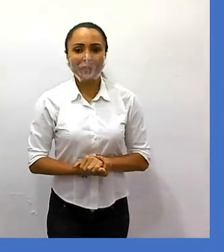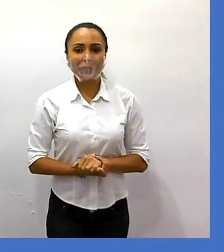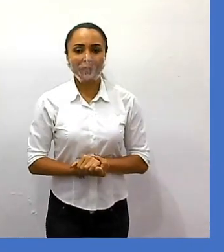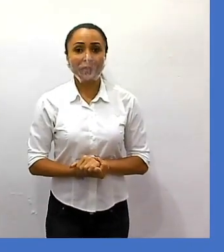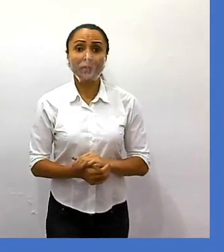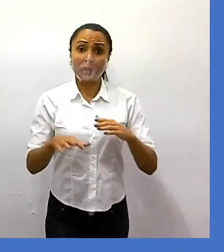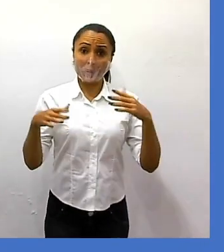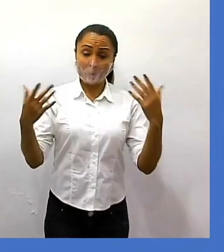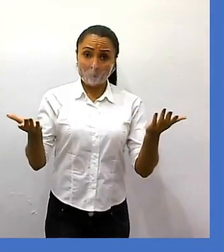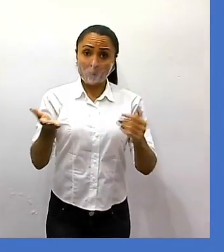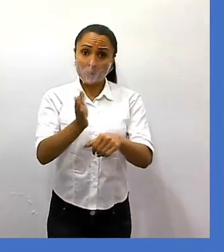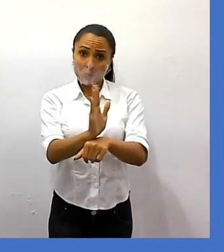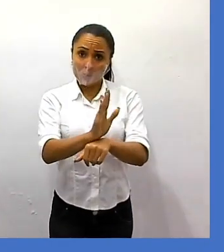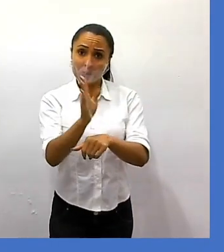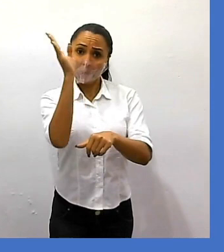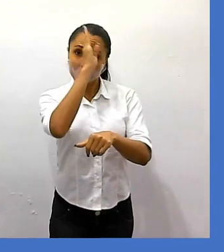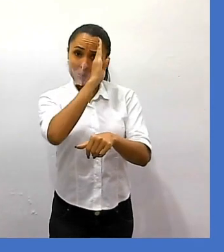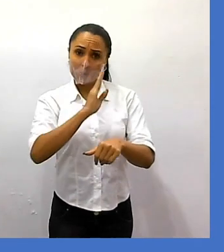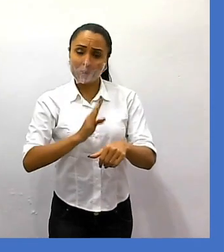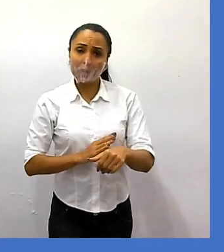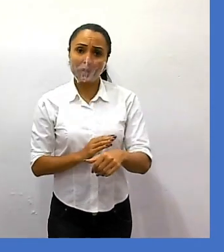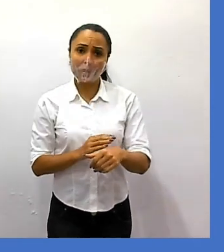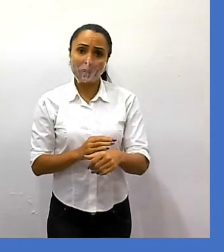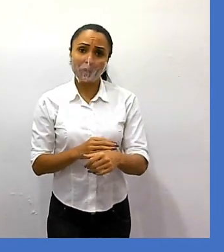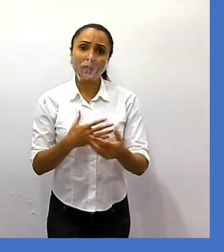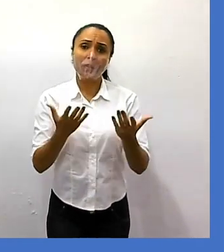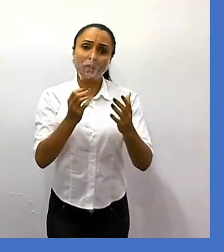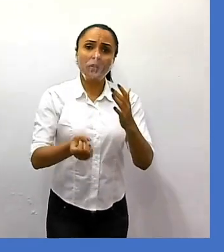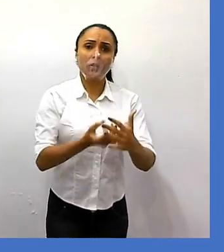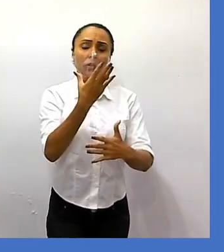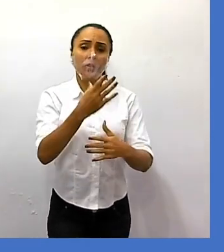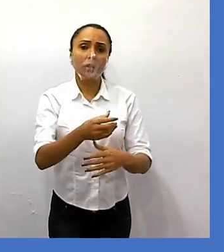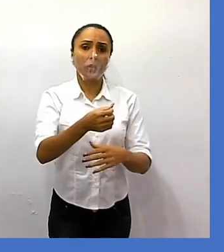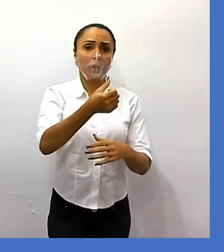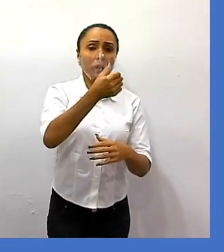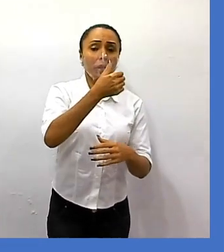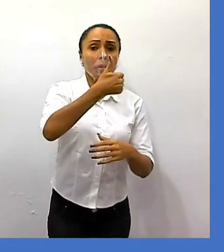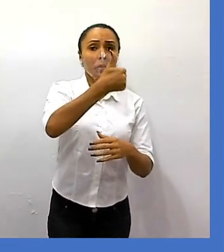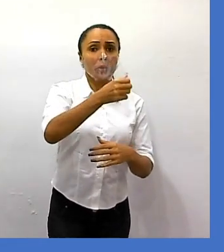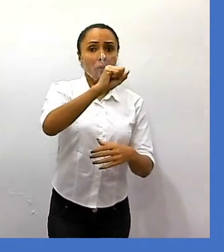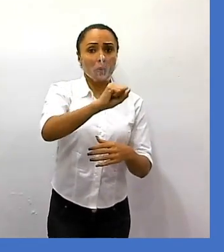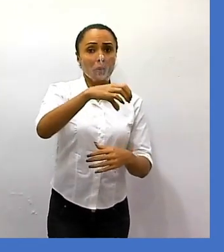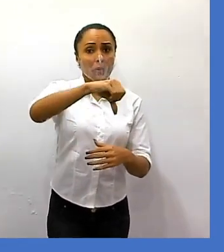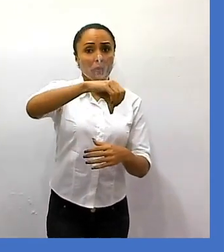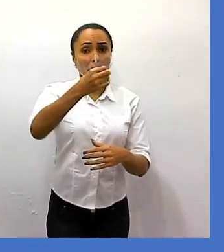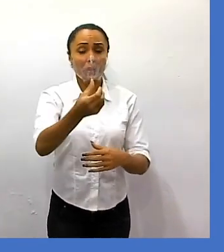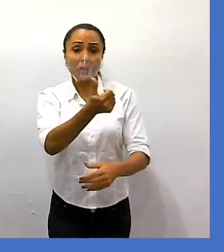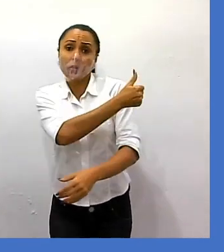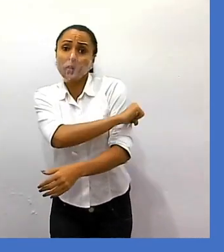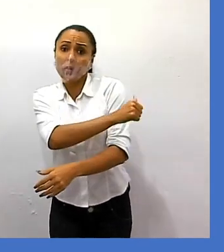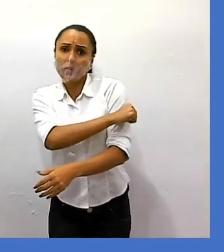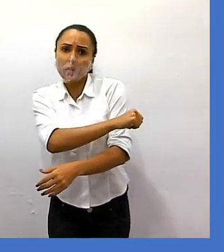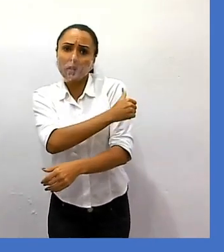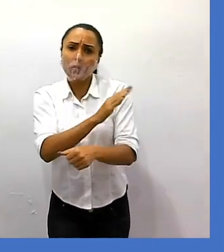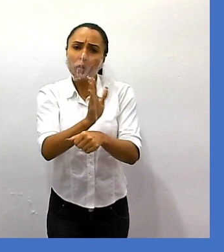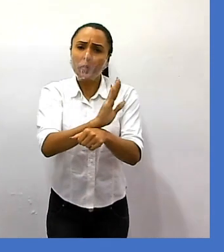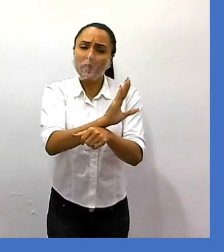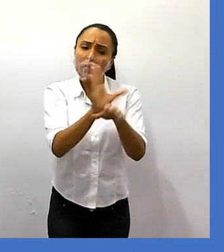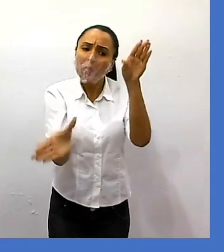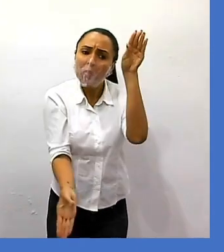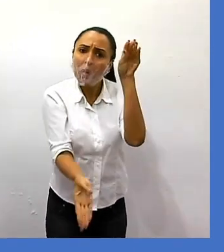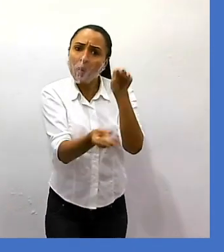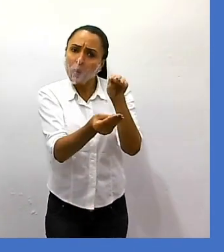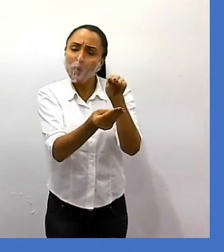O cinema no Brasil, ele chegou em 1896, no Rio de Janeiro, com a exibição de filmes curtos,